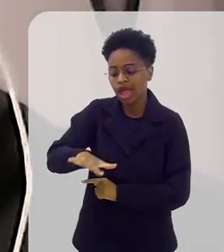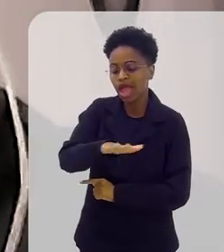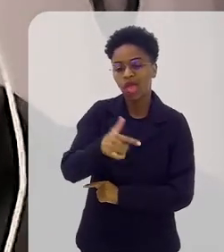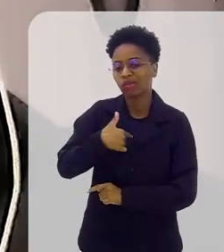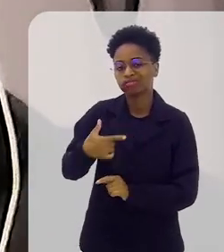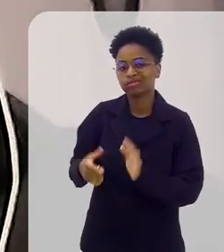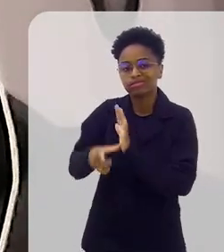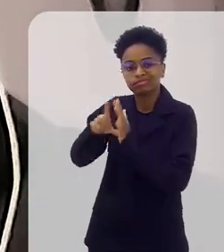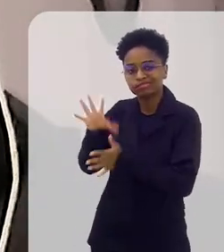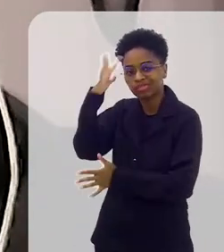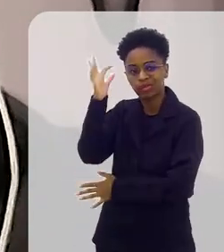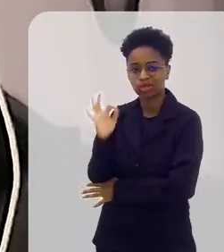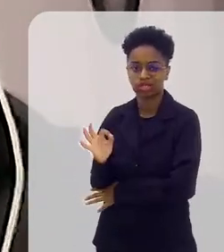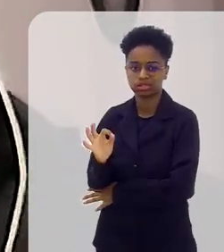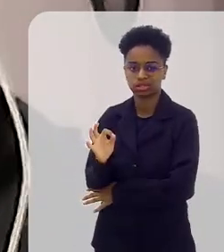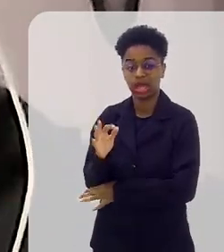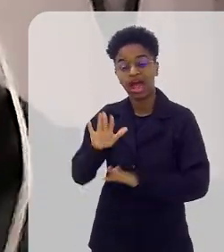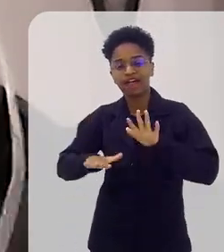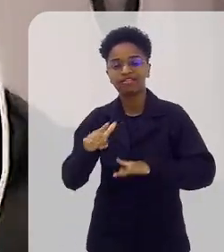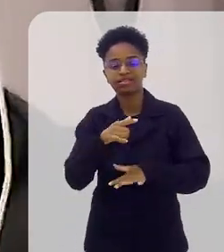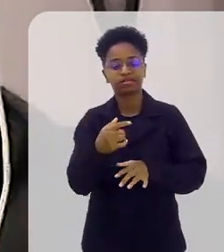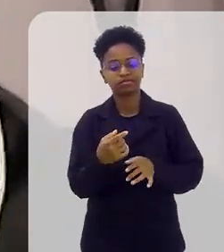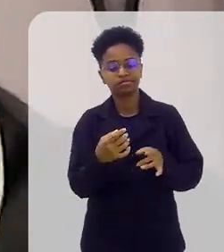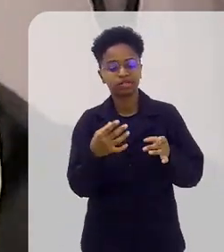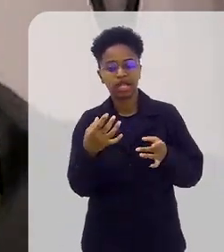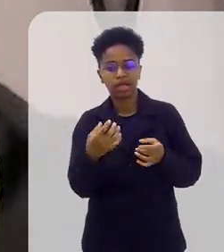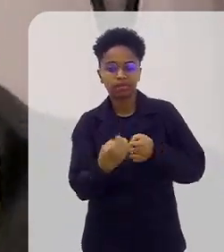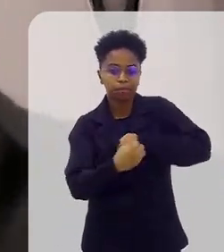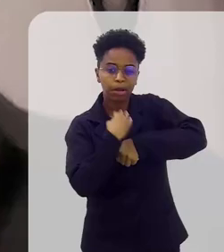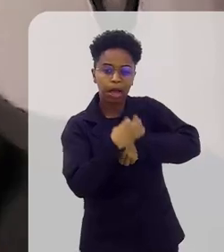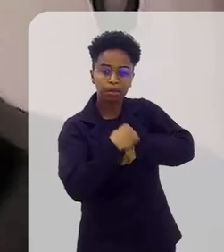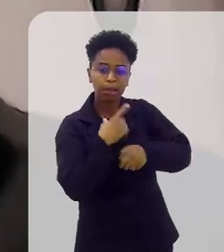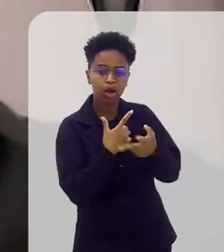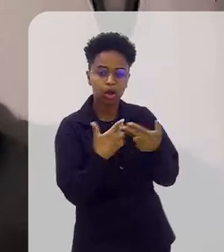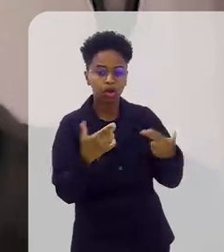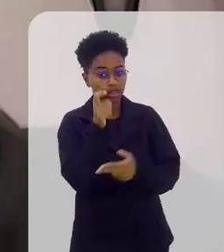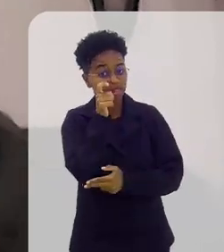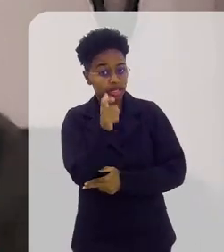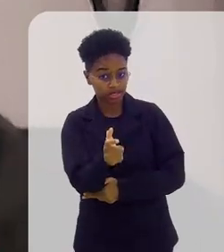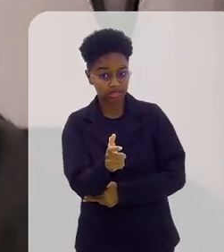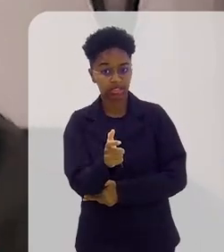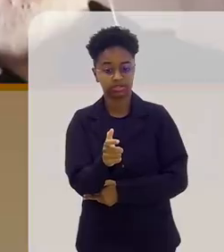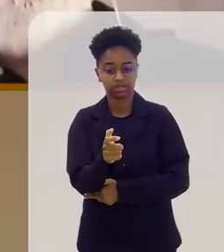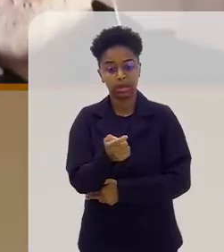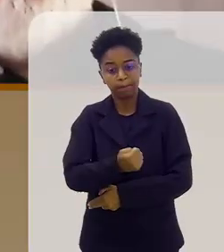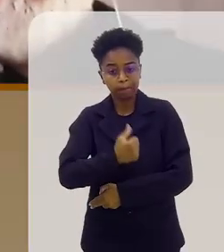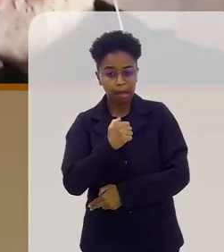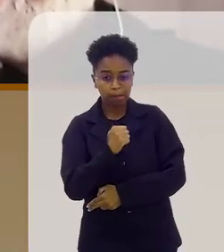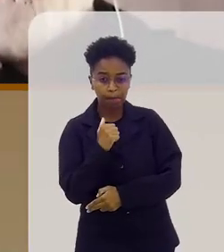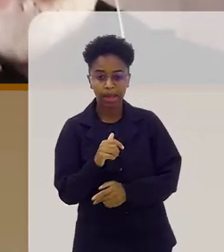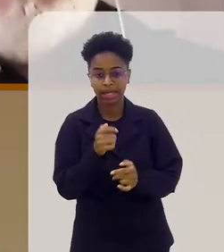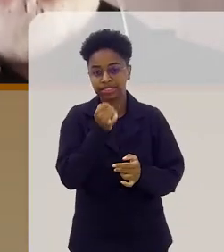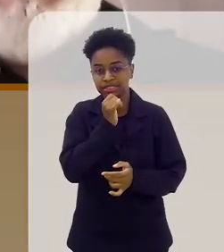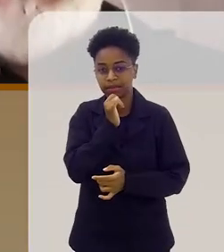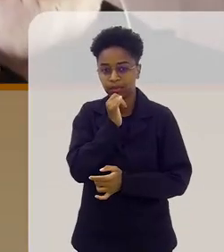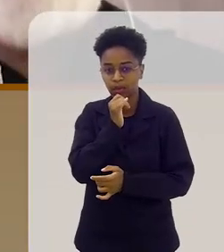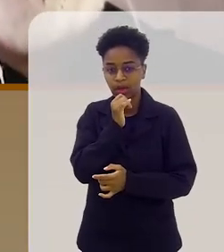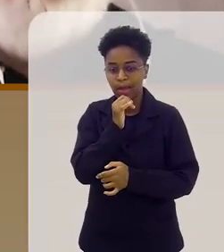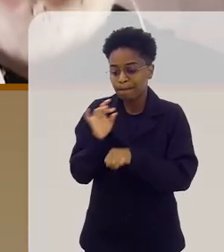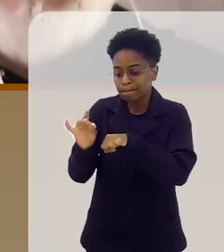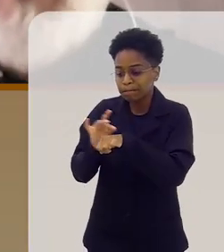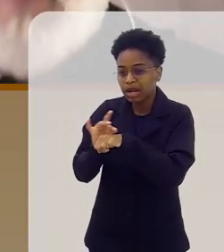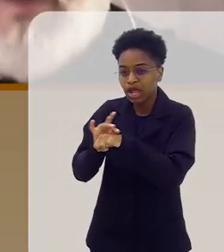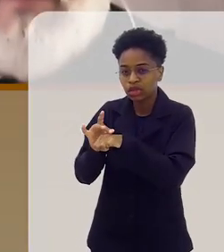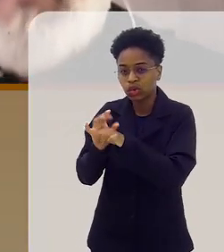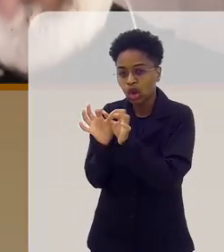universo que eu não entendi. O João dava certos toques, assim, artisticamente falando, que eram muito interessantes. Pinta de preto, que de